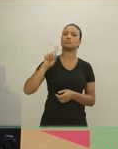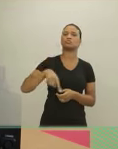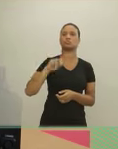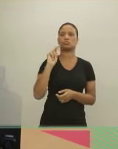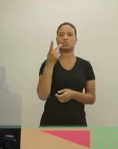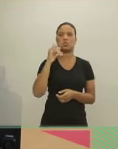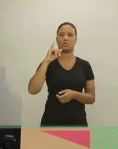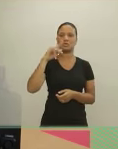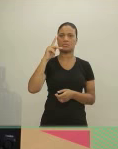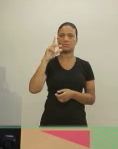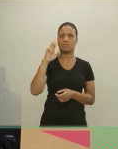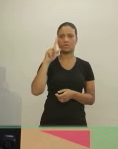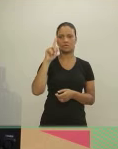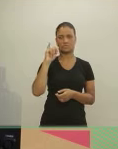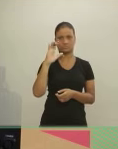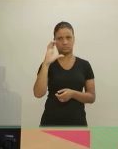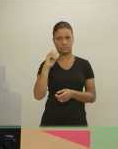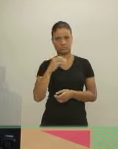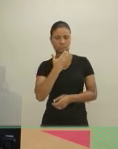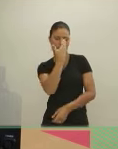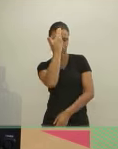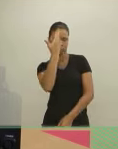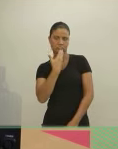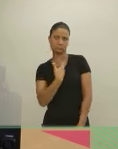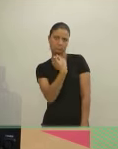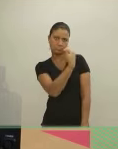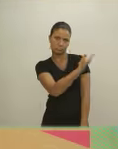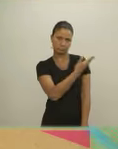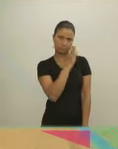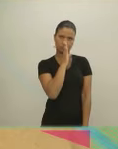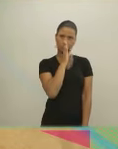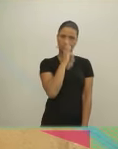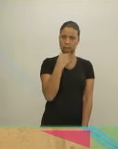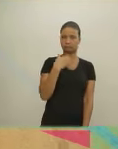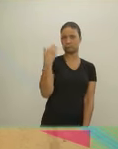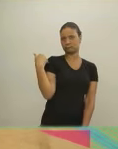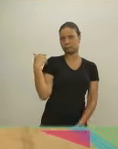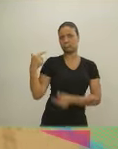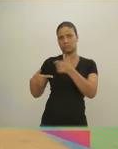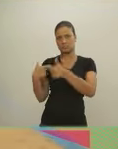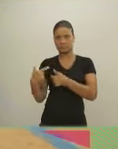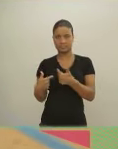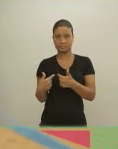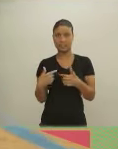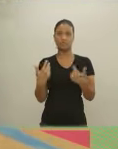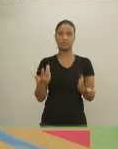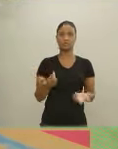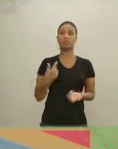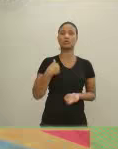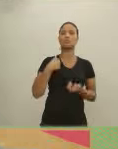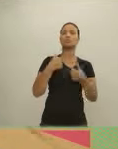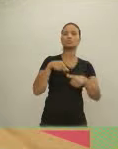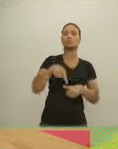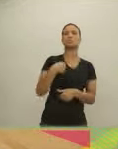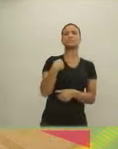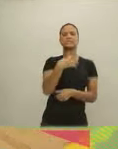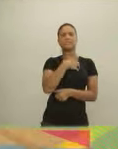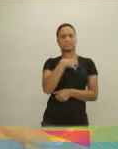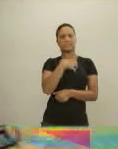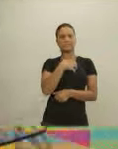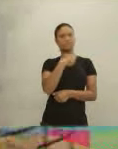Luiz eu sou em plégico eu tô me